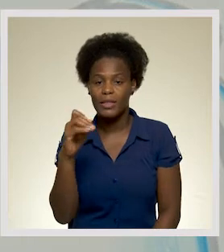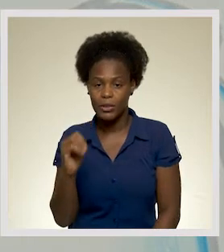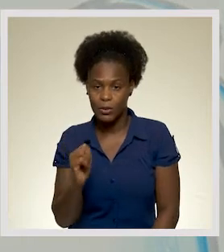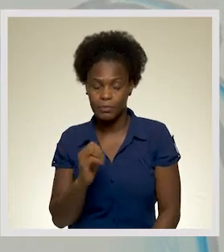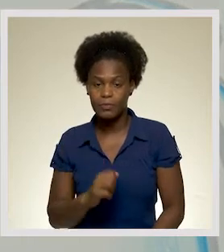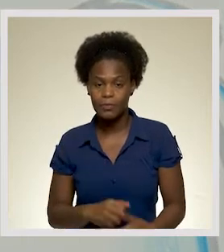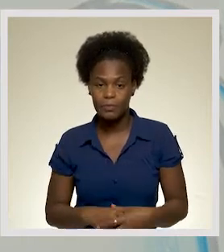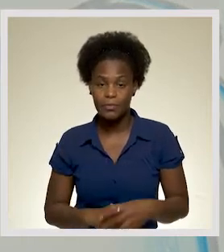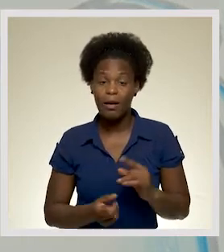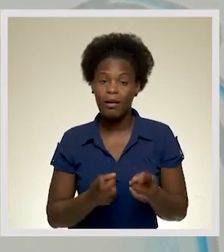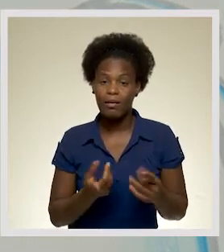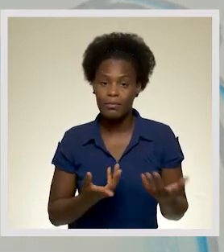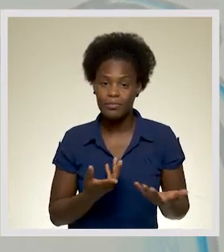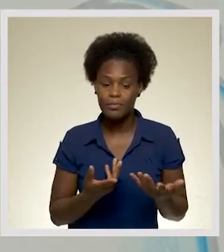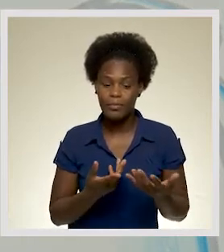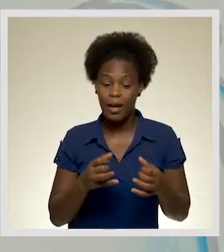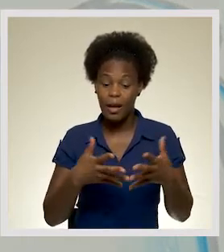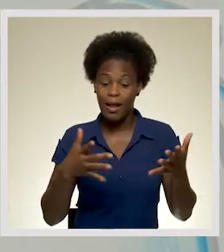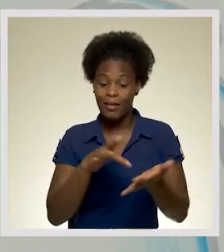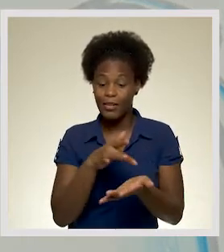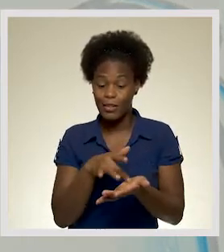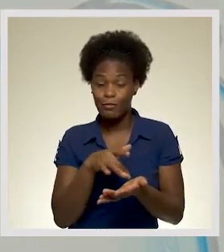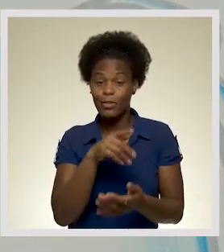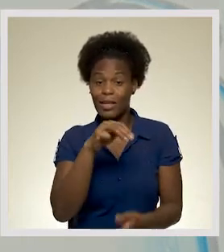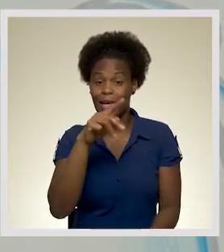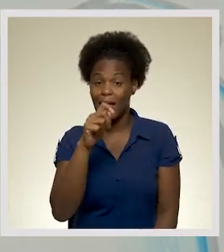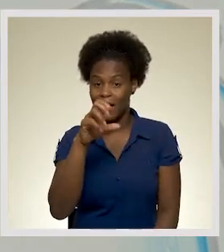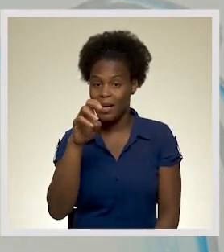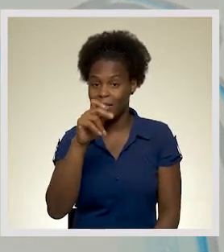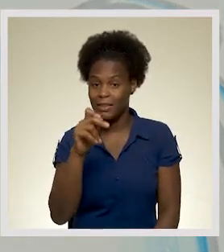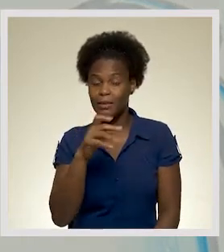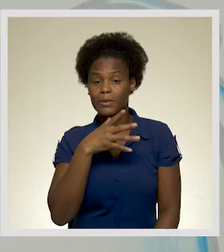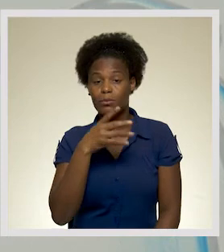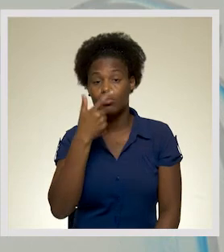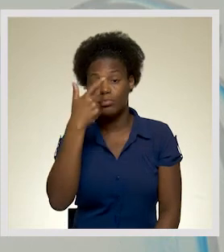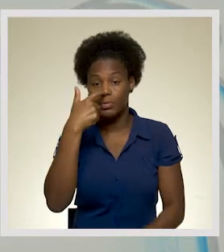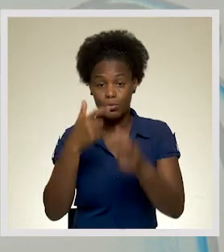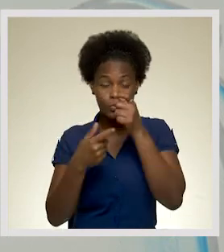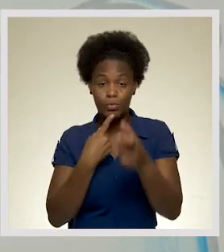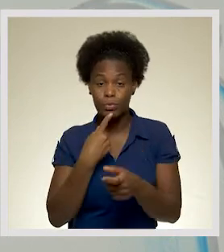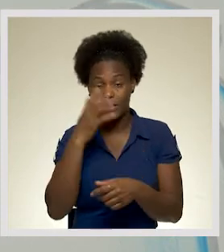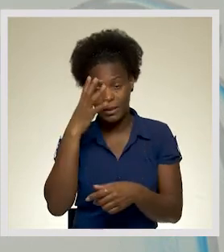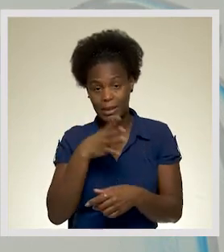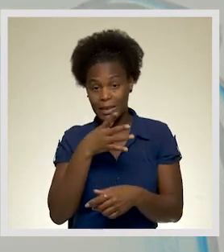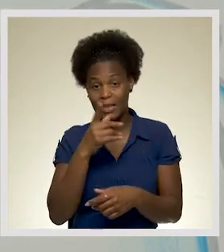que é a grande obra de Eça de Queiroz, considerada por muito a sua obra-prima.